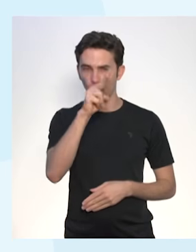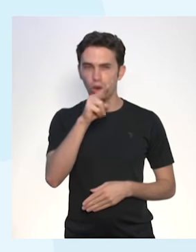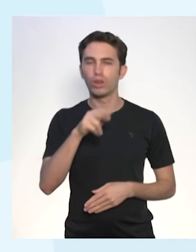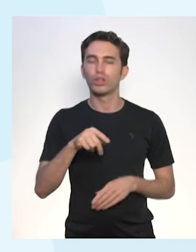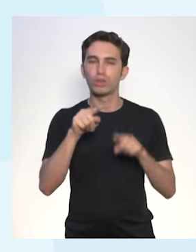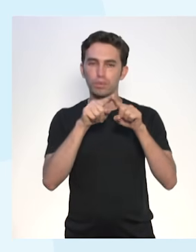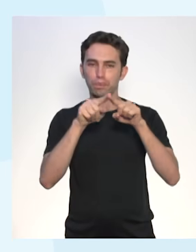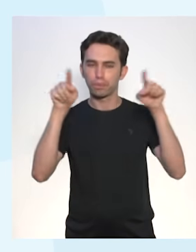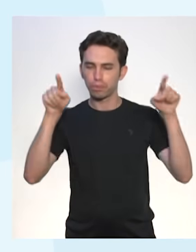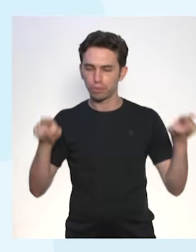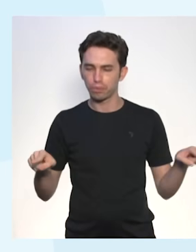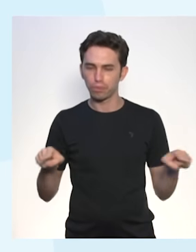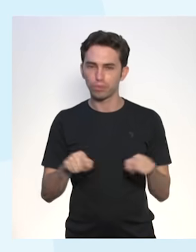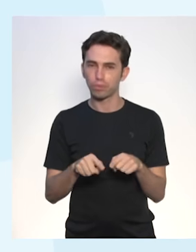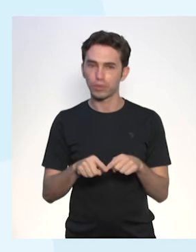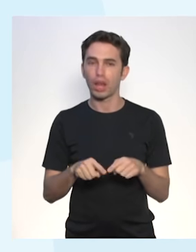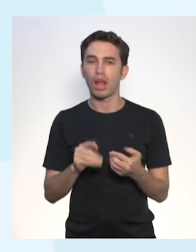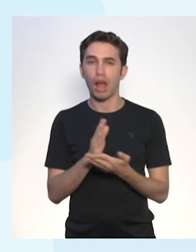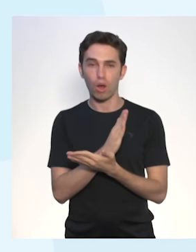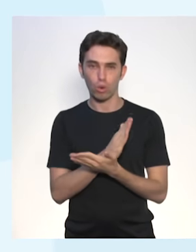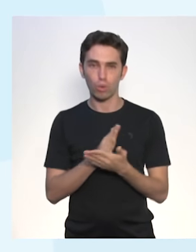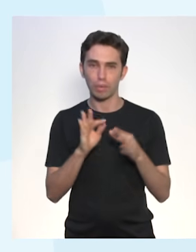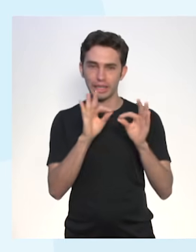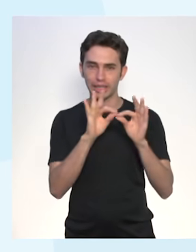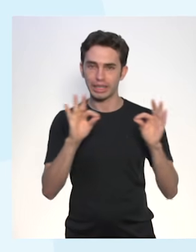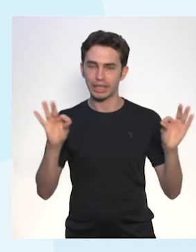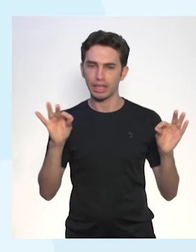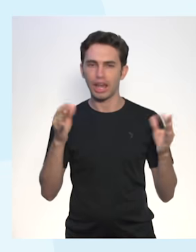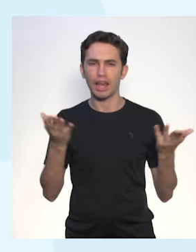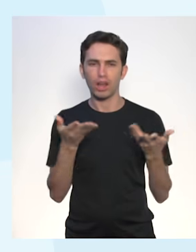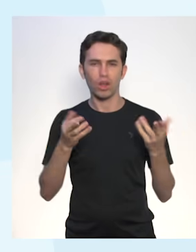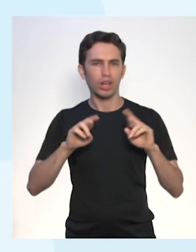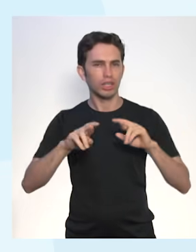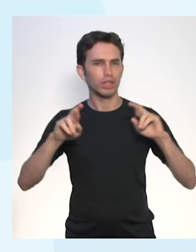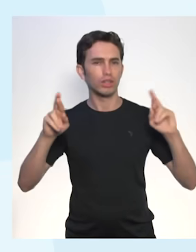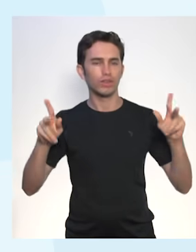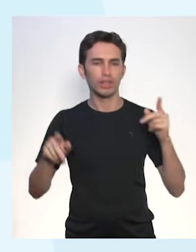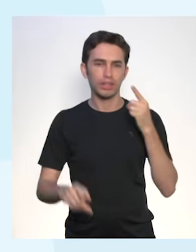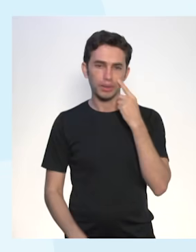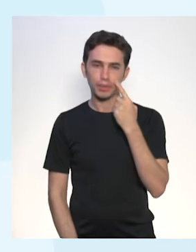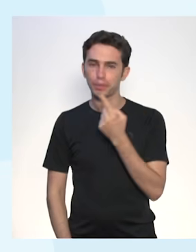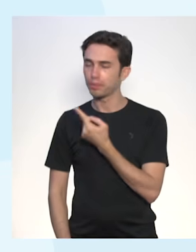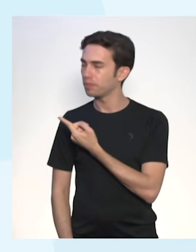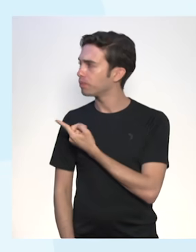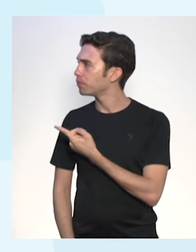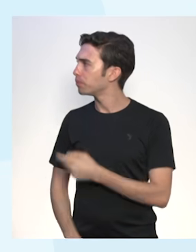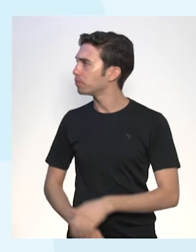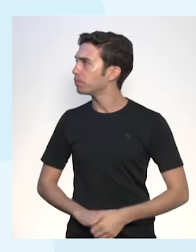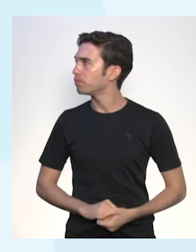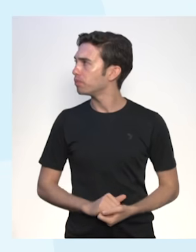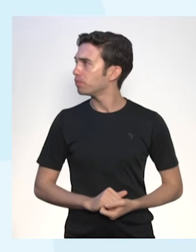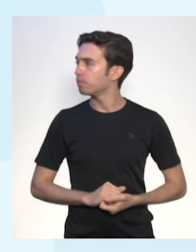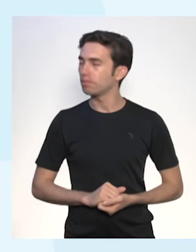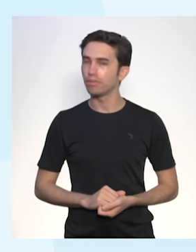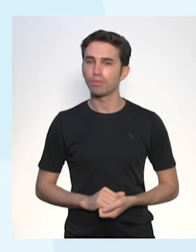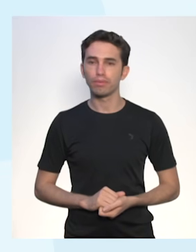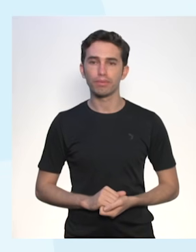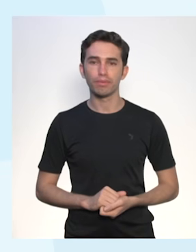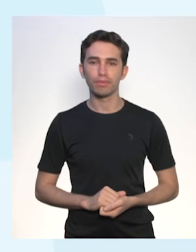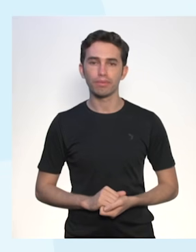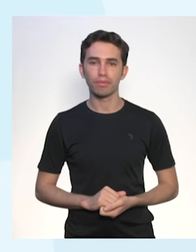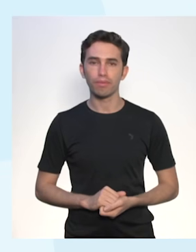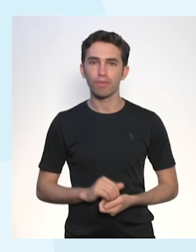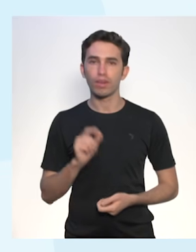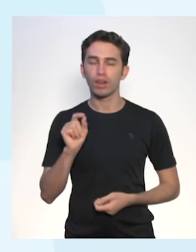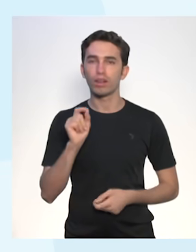aí. E aí o bolo tá diferentão aí, tá vendo, Osmar? Sim. Olha só. Reforçou, né? O que, que a gente pode fazer nesse